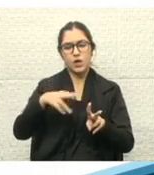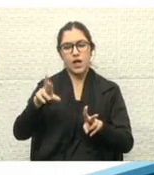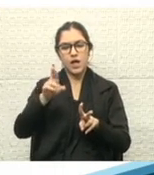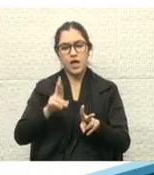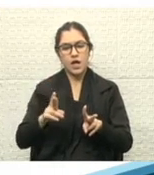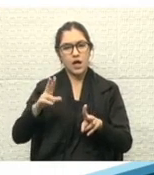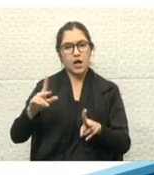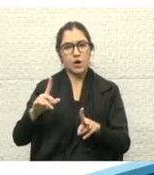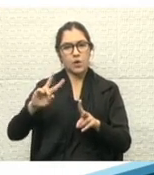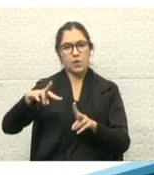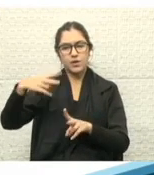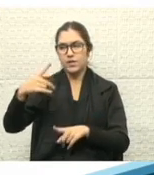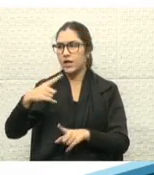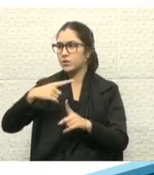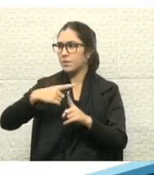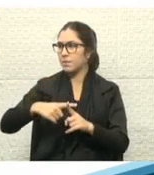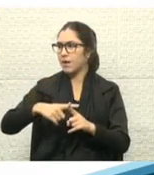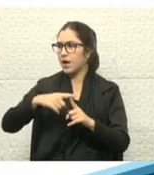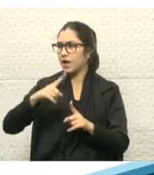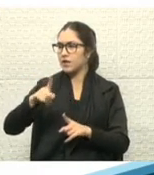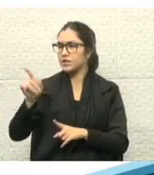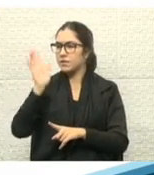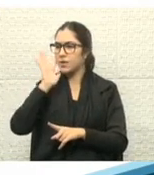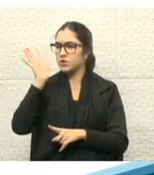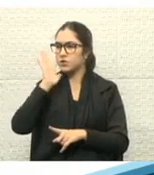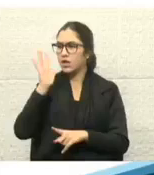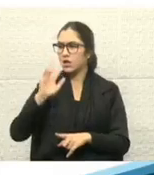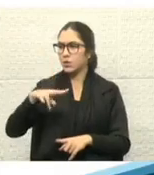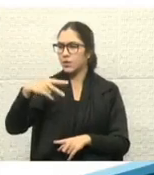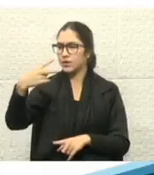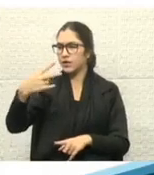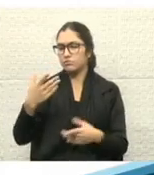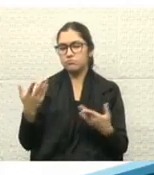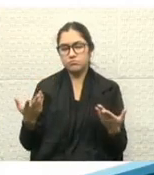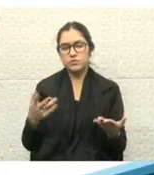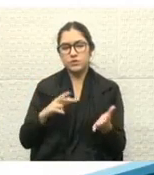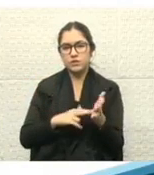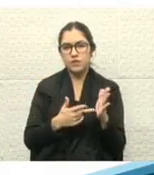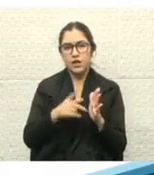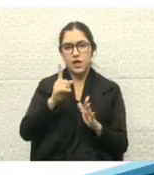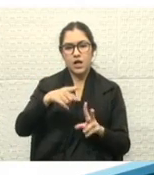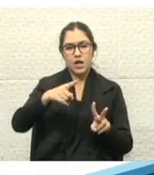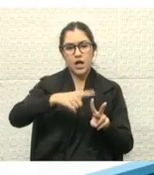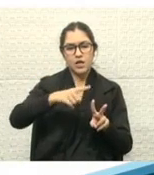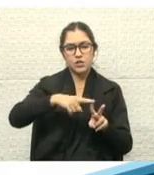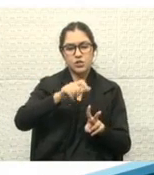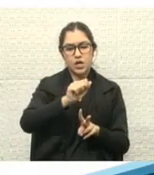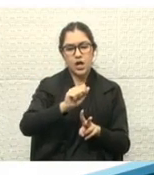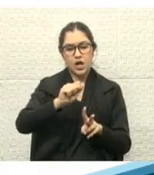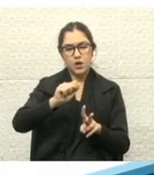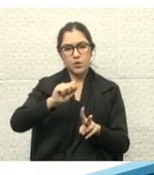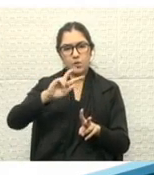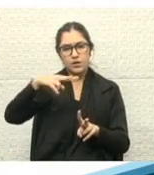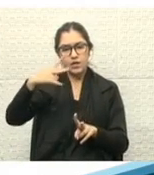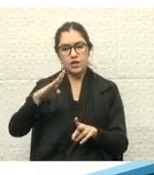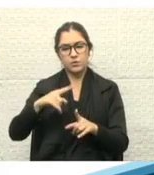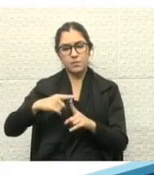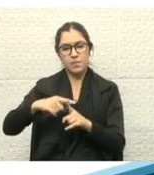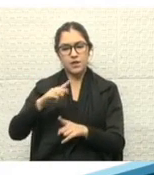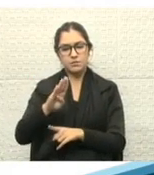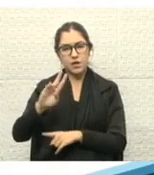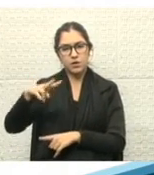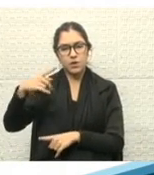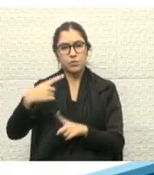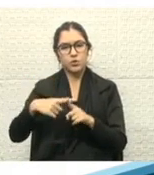ao quadrado mais a parte imaginária ao quadrado. Então, nesse caso, é a raiz de a ao quadrado mais b ao quadrado, porque o